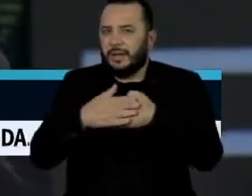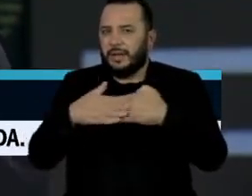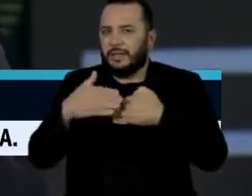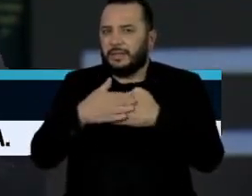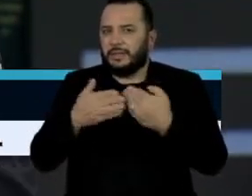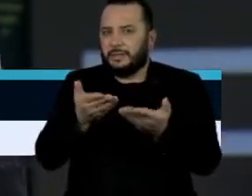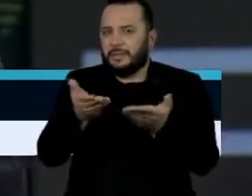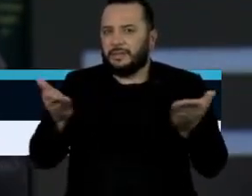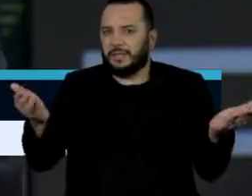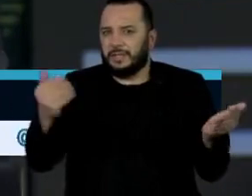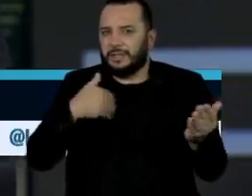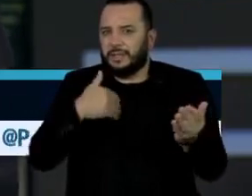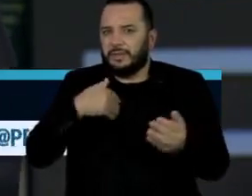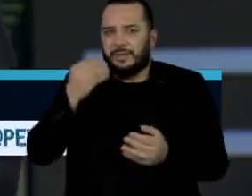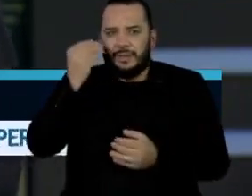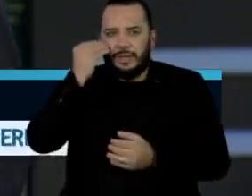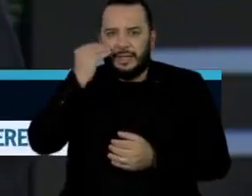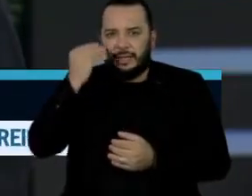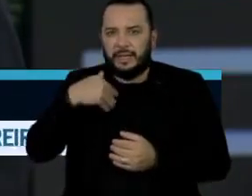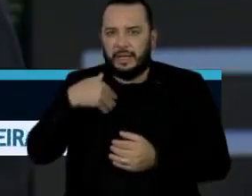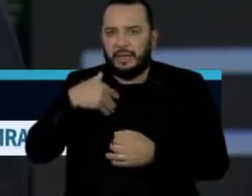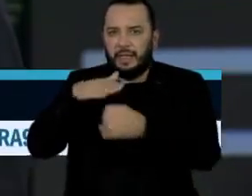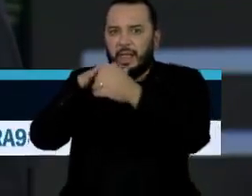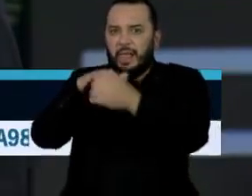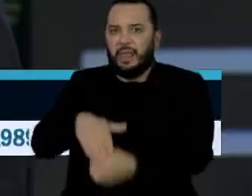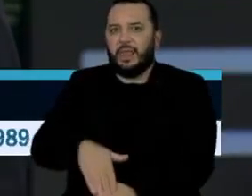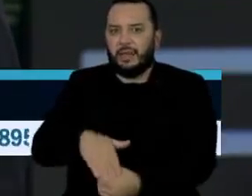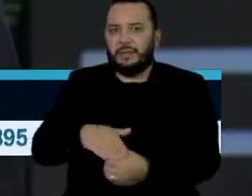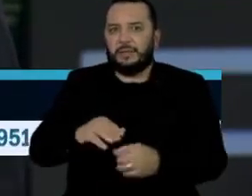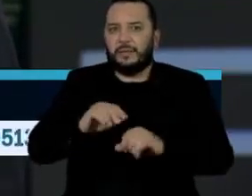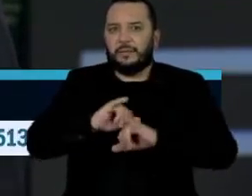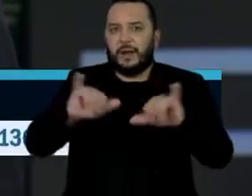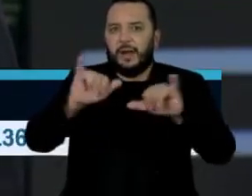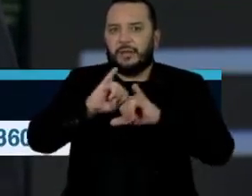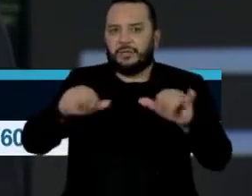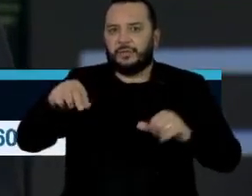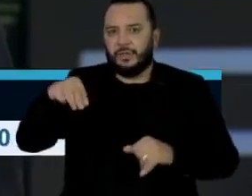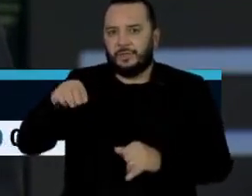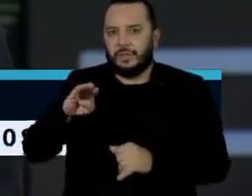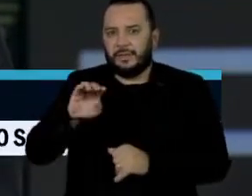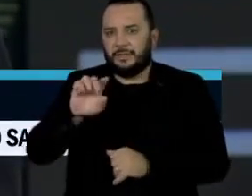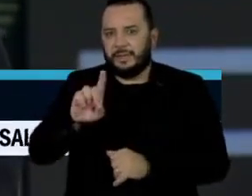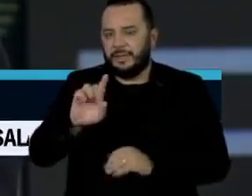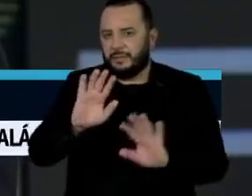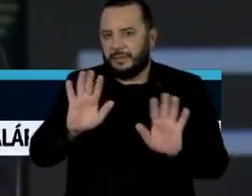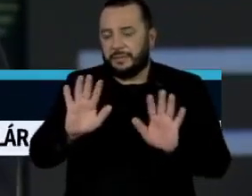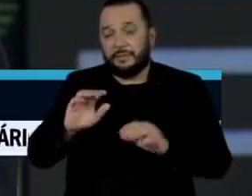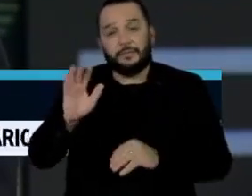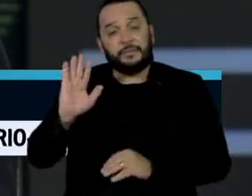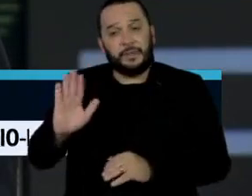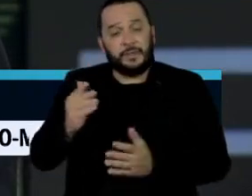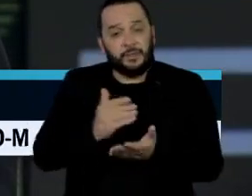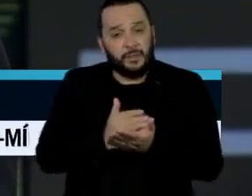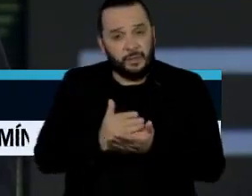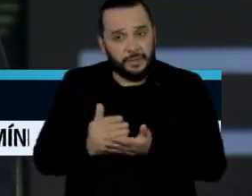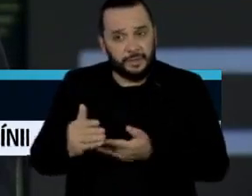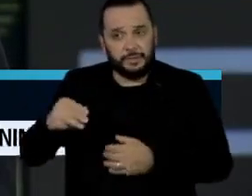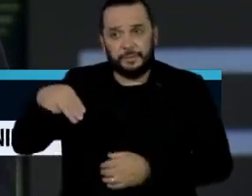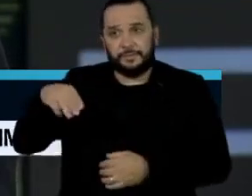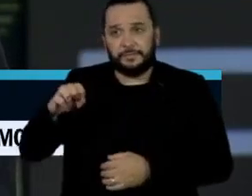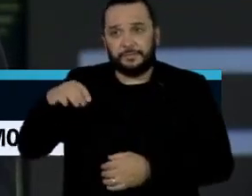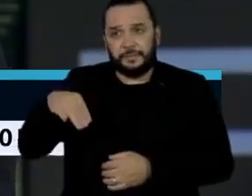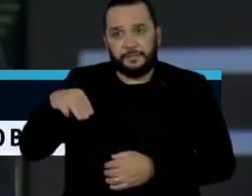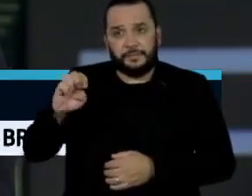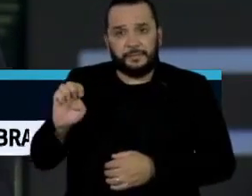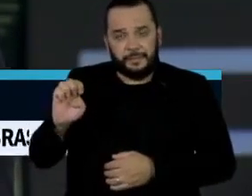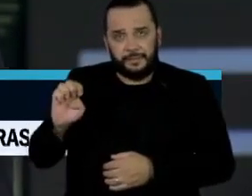detonar a campanha dos marqueteiros do MDB mas os primeiros memes da